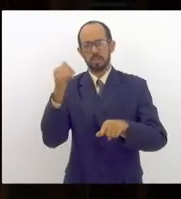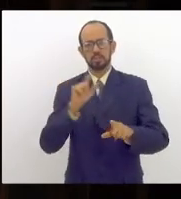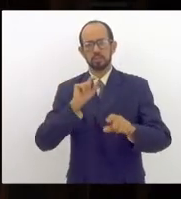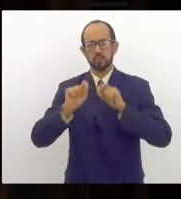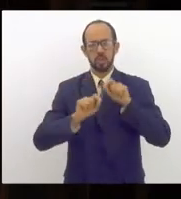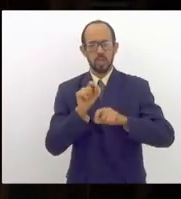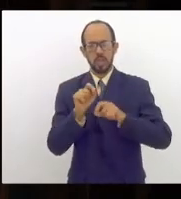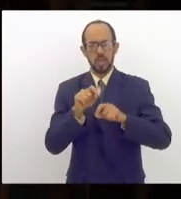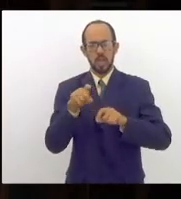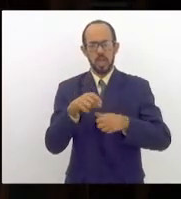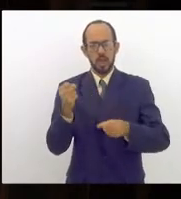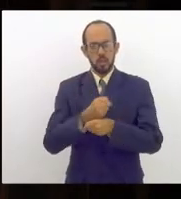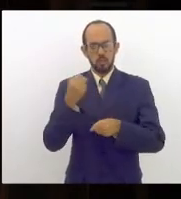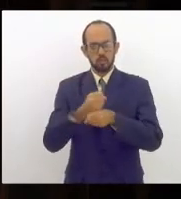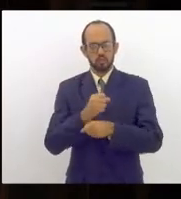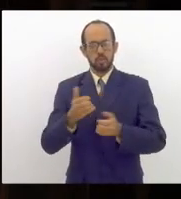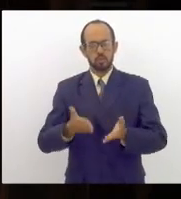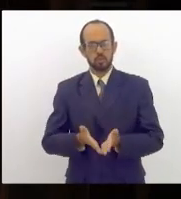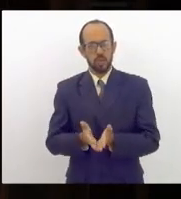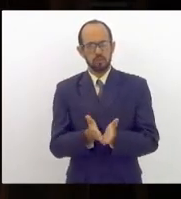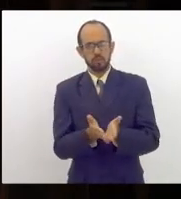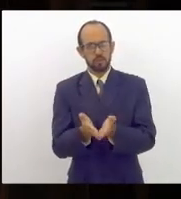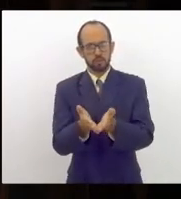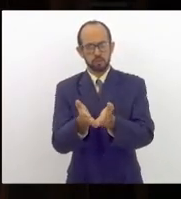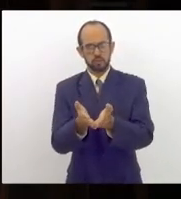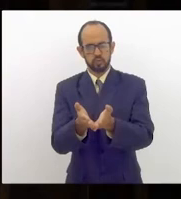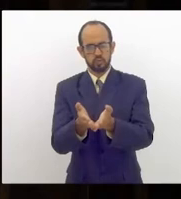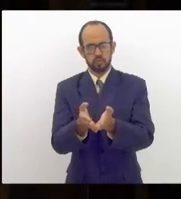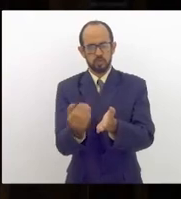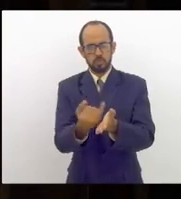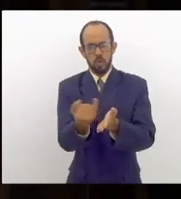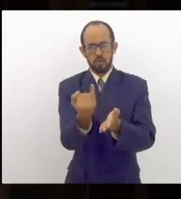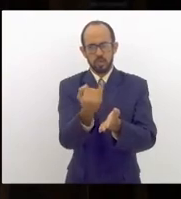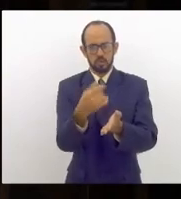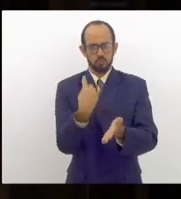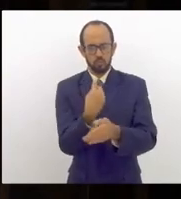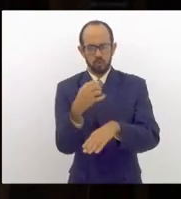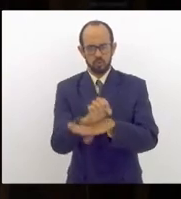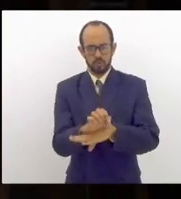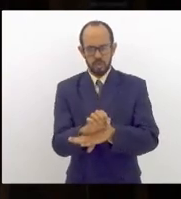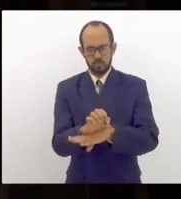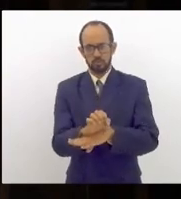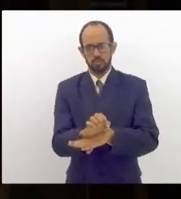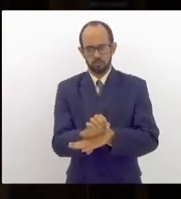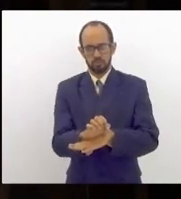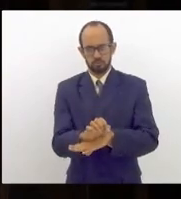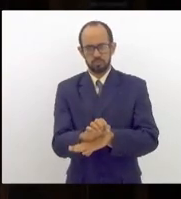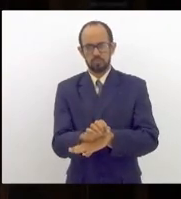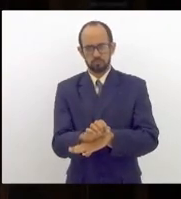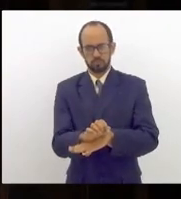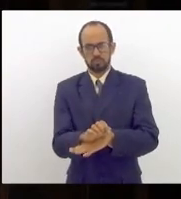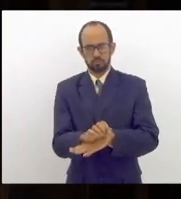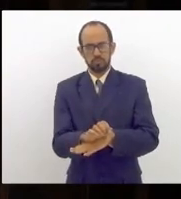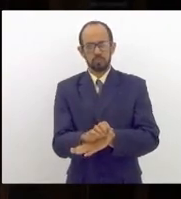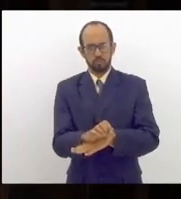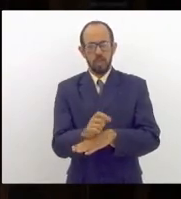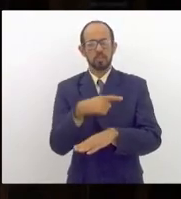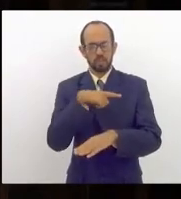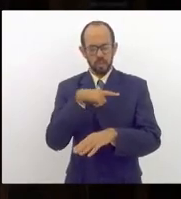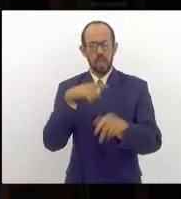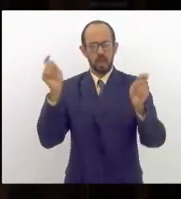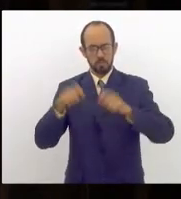a constituição naval importante no nosso estado nós temos com todas as